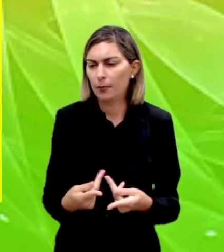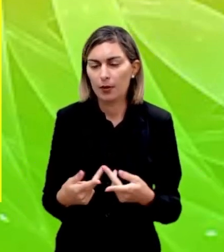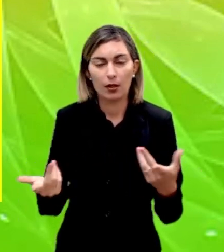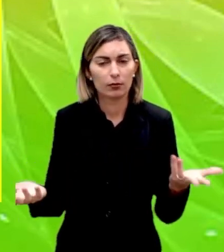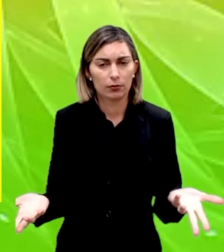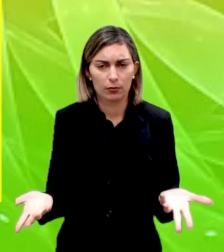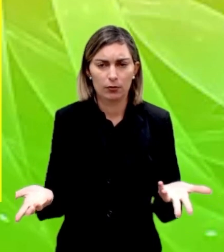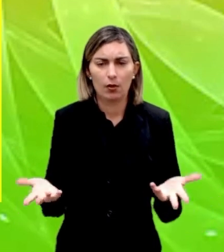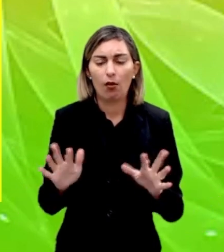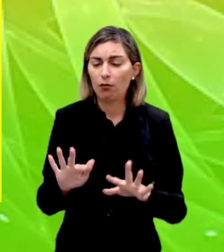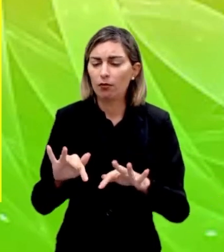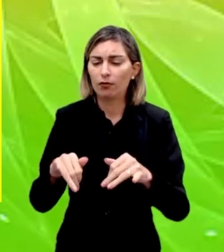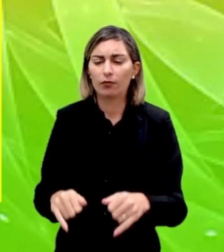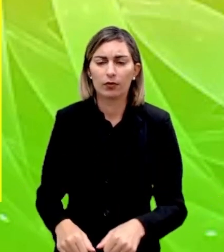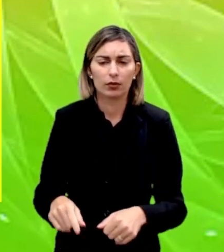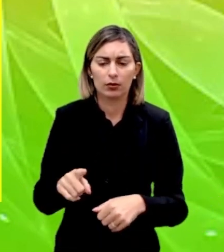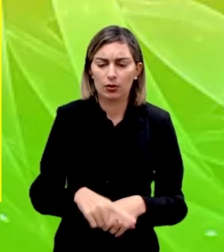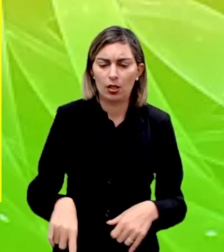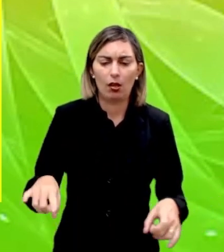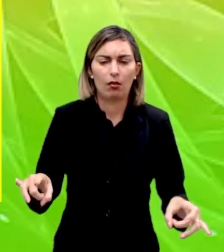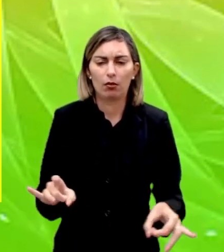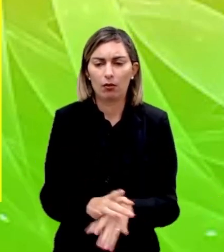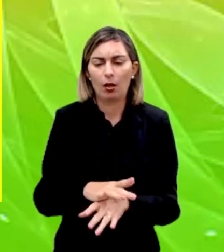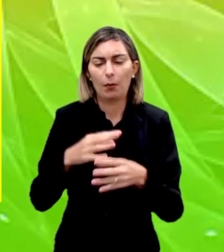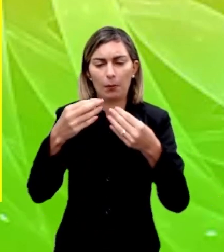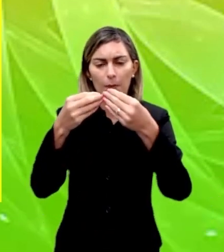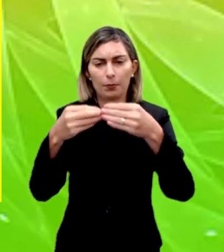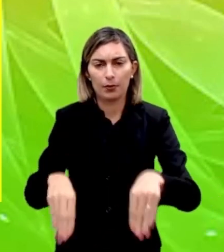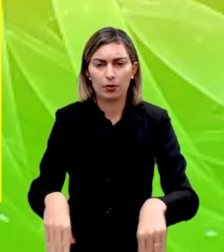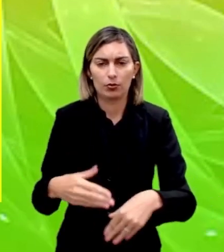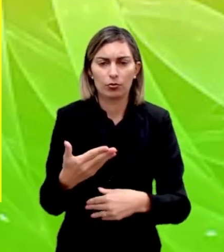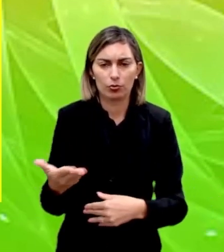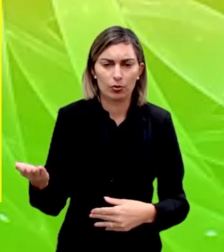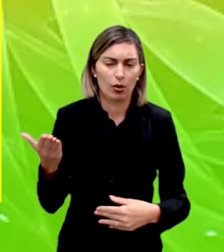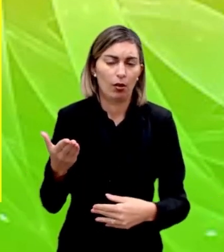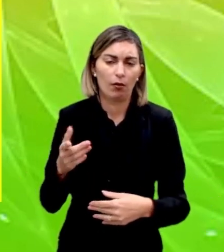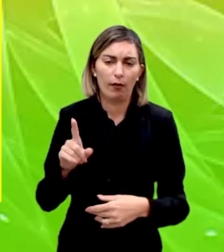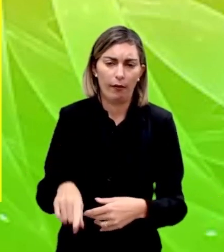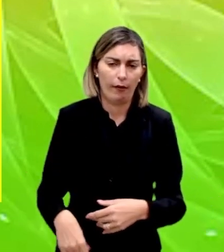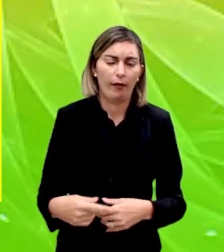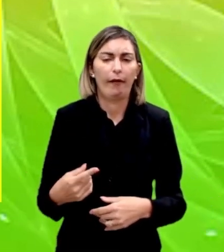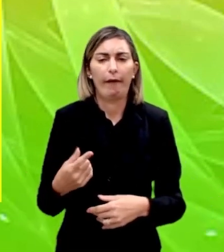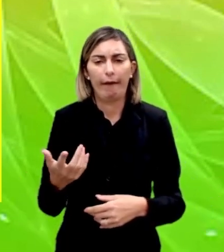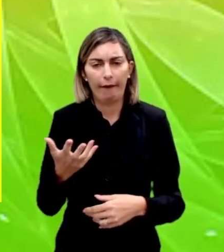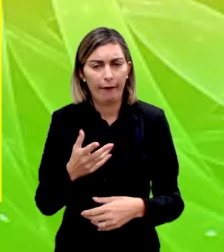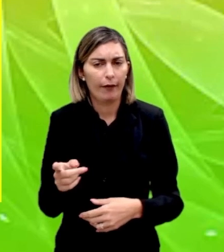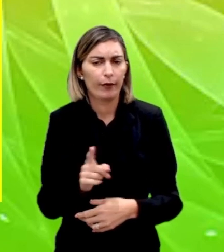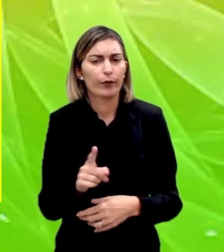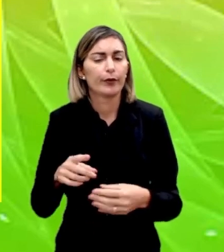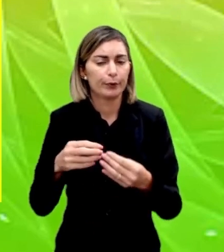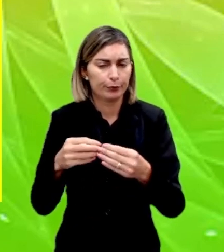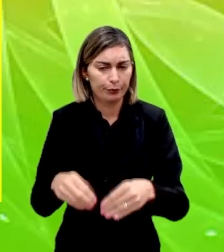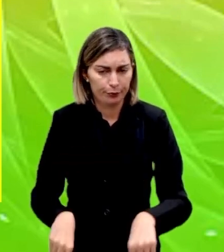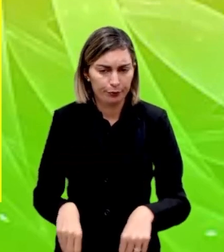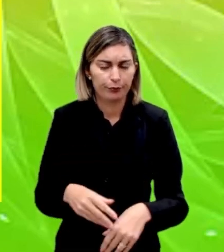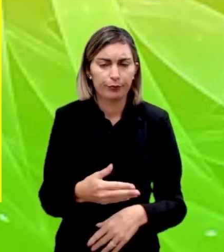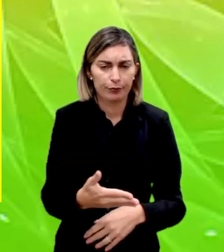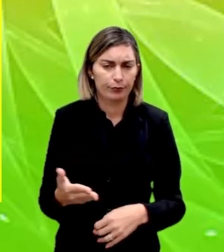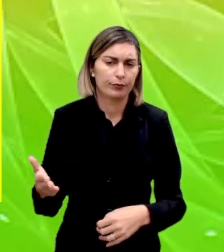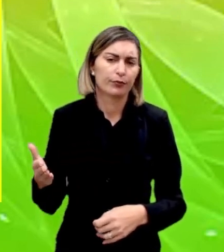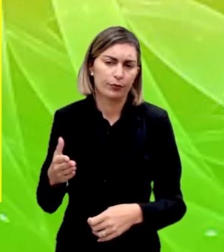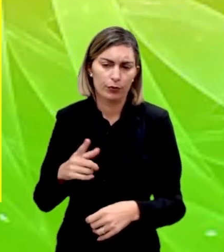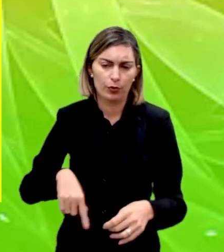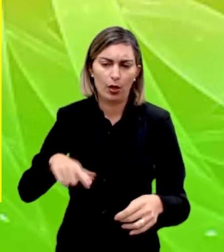e no final a gente termina sendo prejudicado, porque isso, quer queira, quer não, termina parando